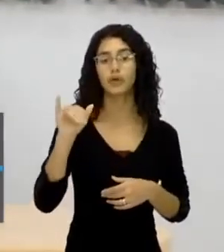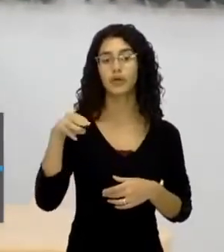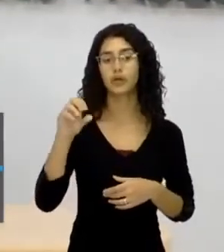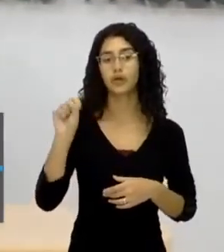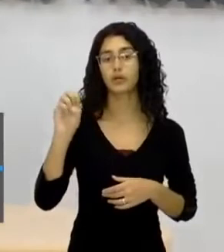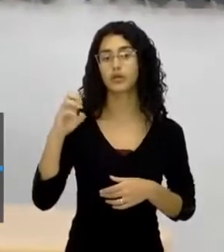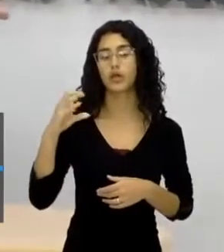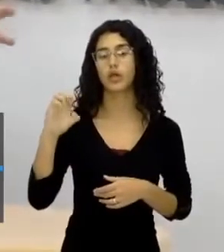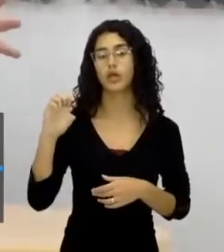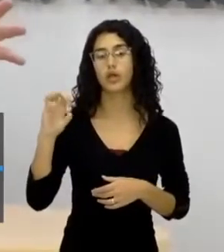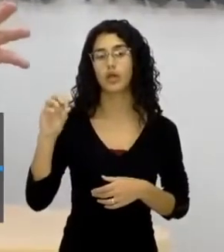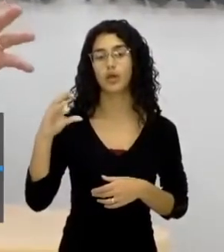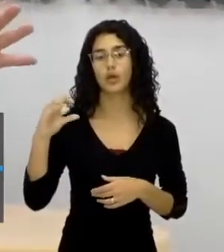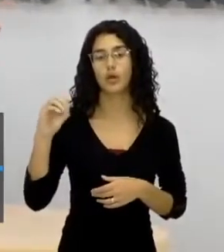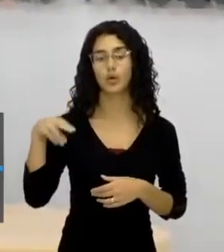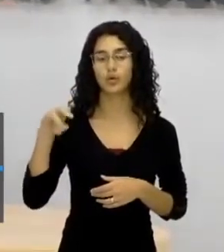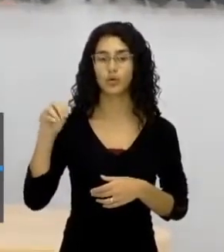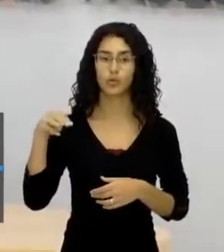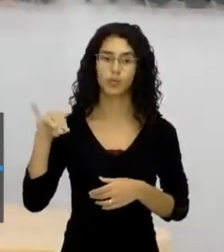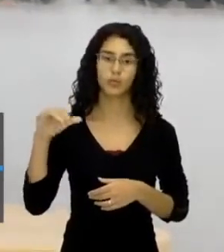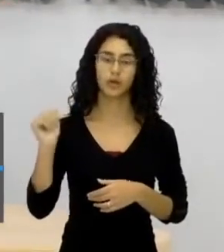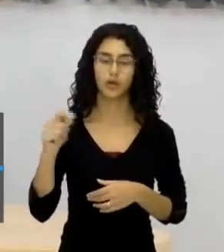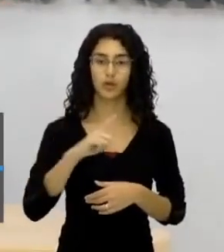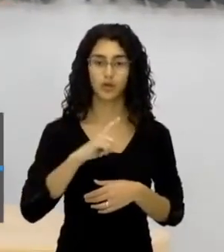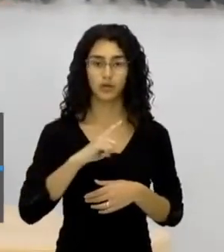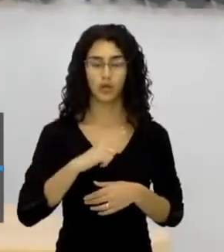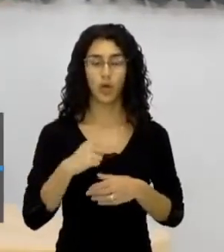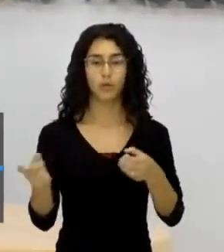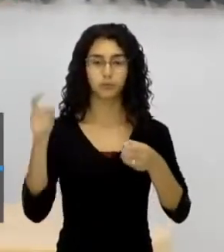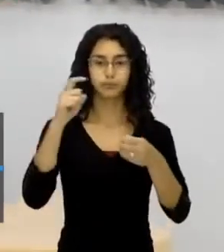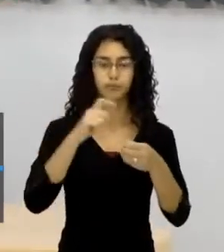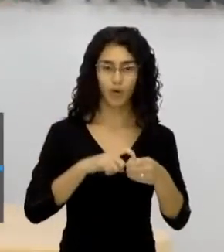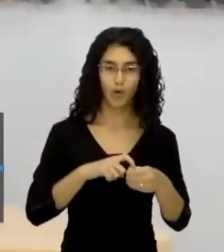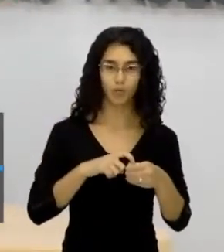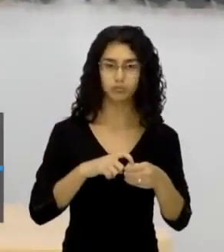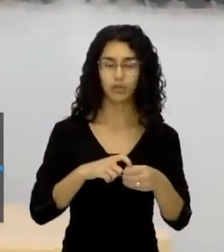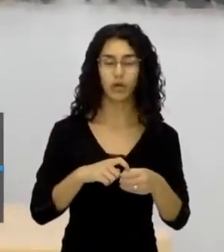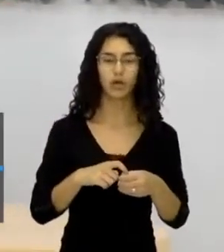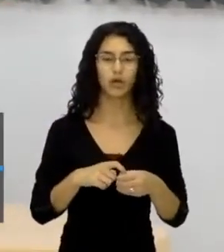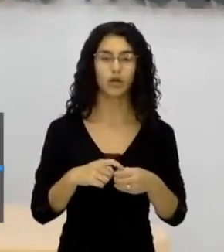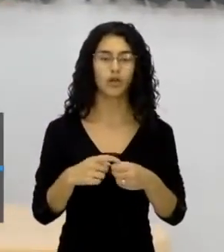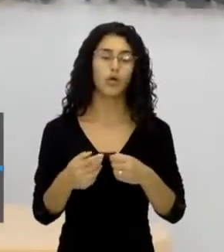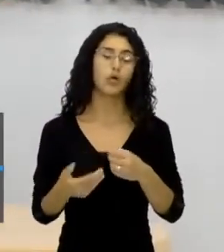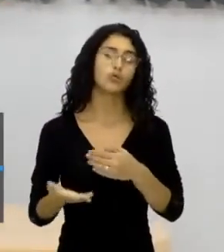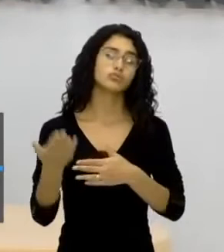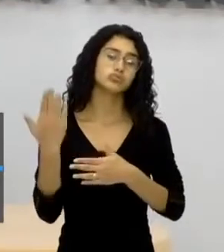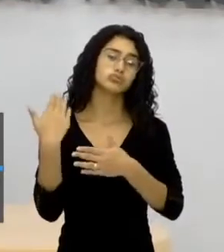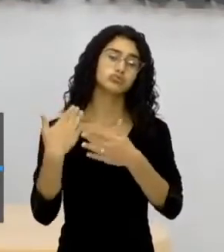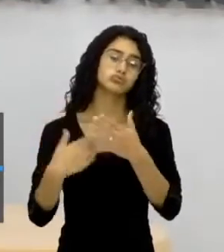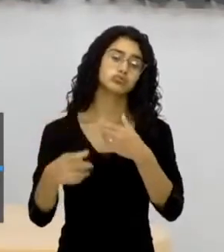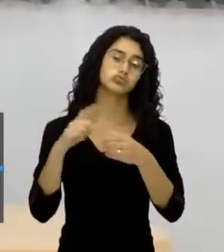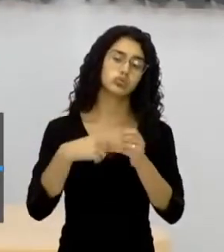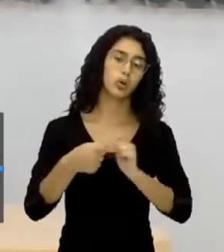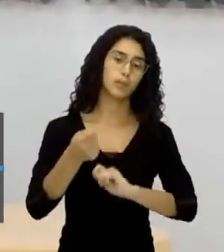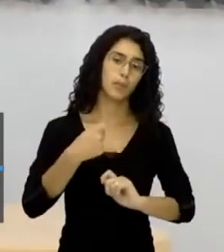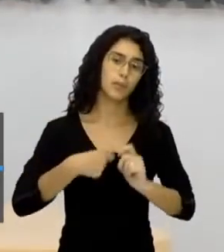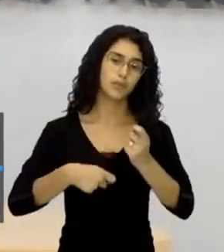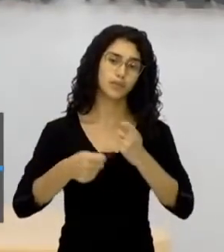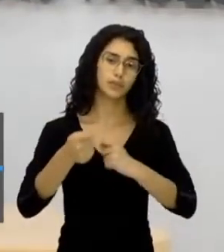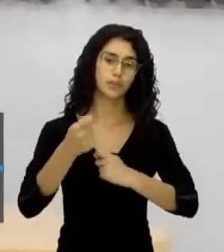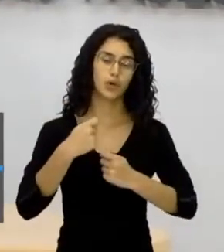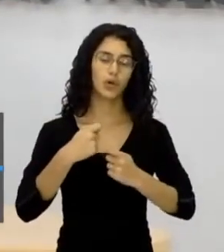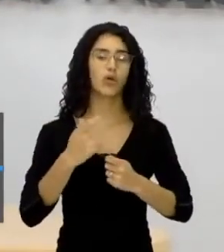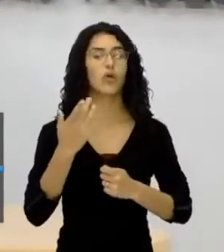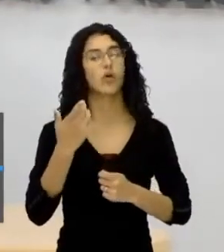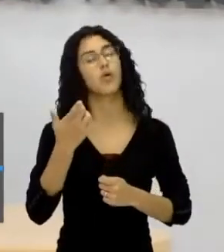econômica, se manda as pessoas embora, volta-se, né? Vai voltando a economia, vai voltar a geração